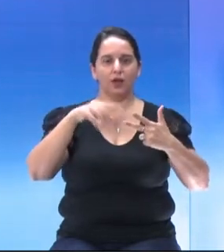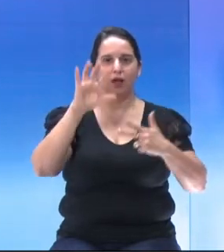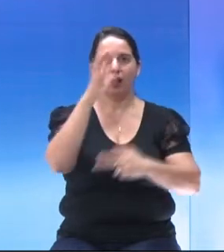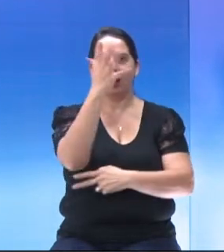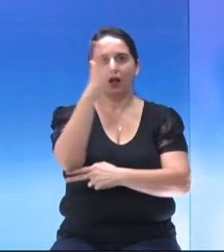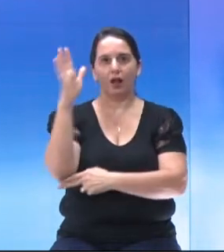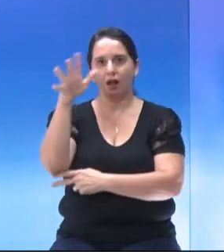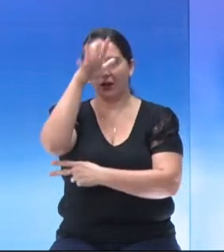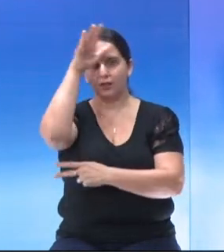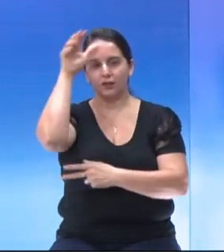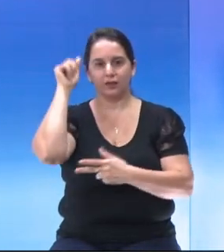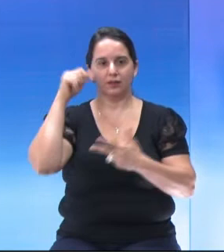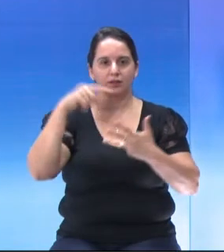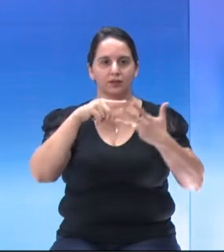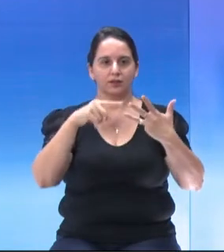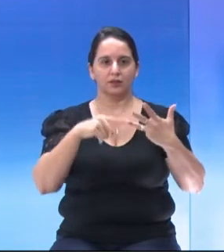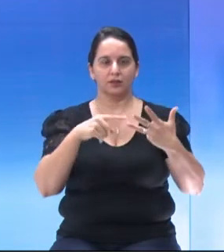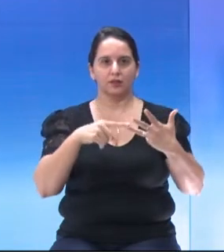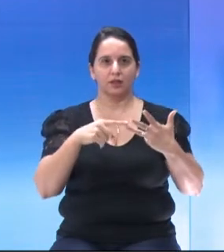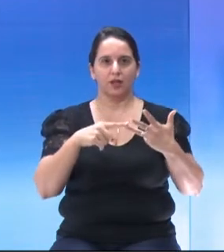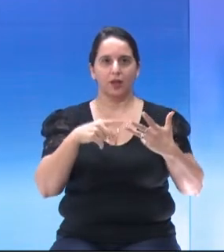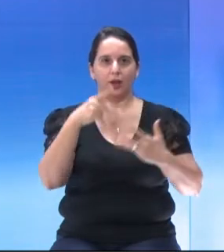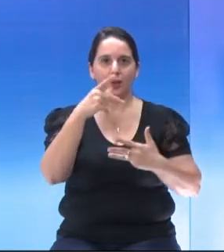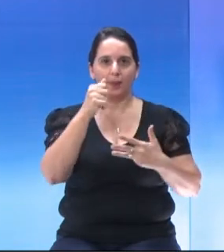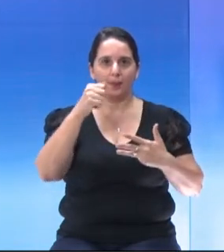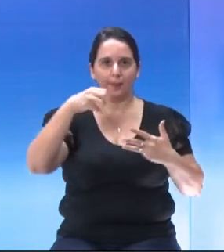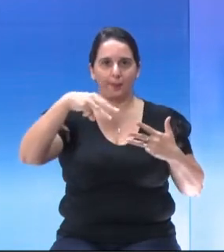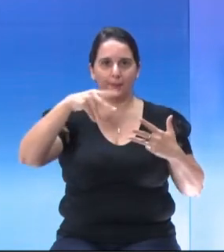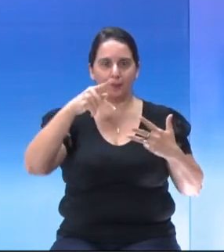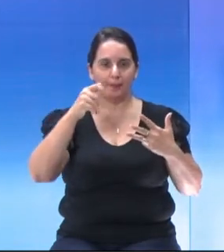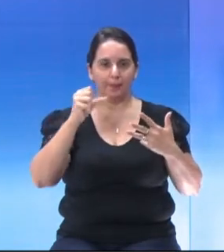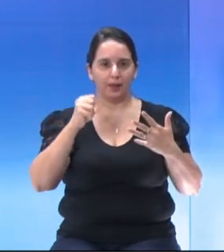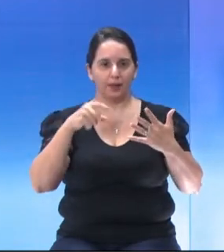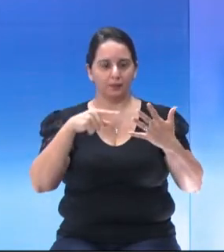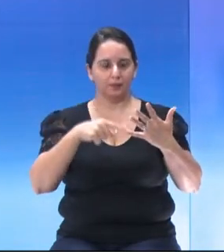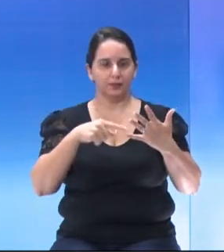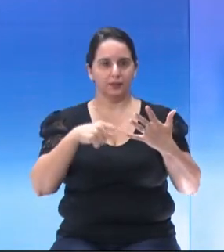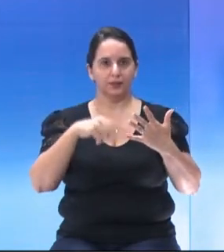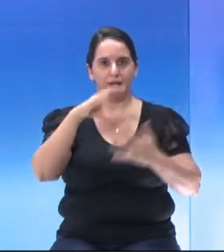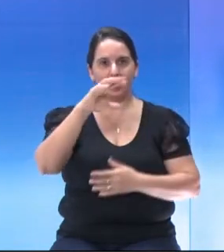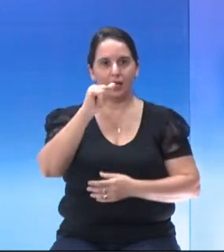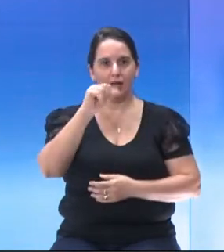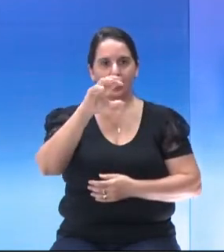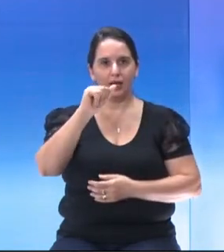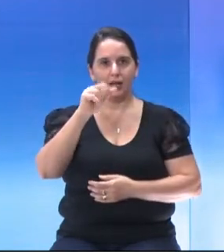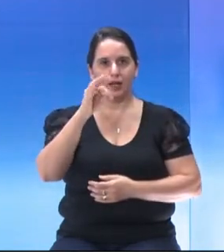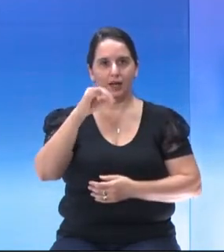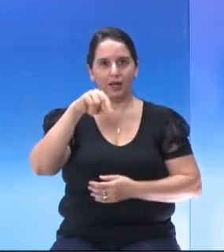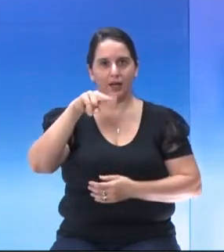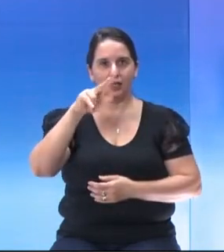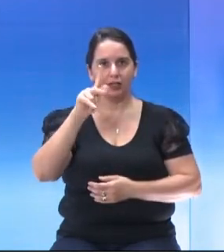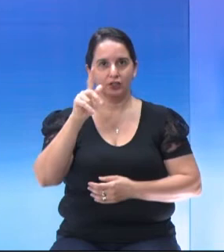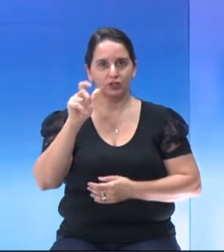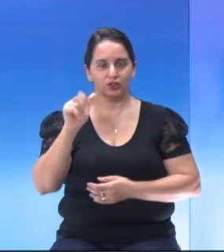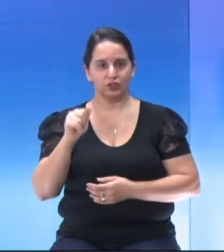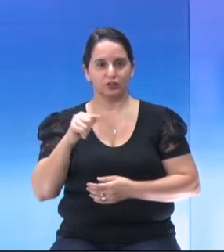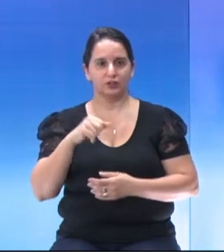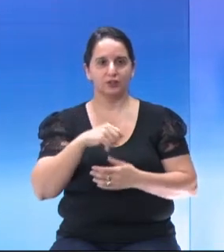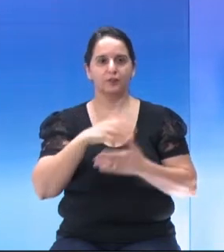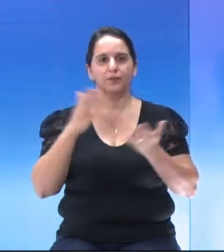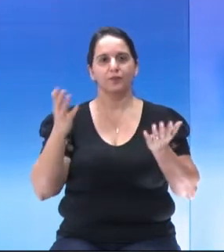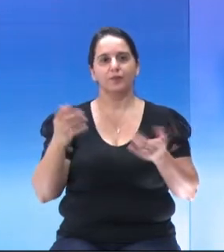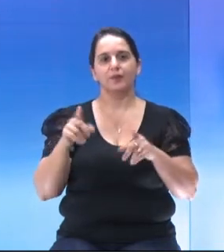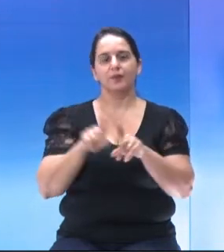Atlântica, Pampas, Caatinga e Pantanal. E aí eu trago aqui também um bioma,